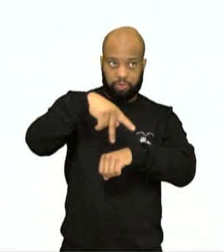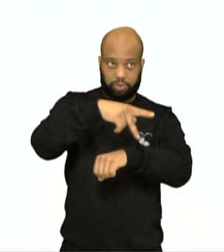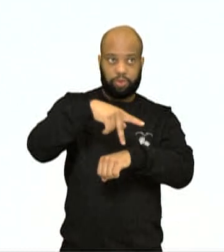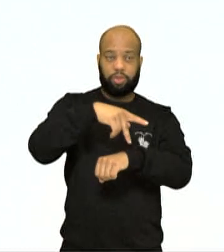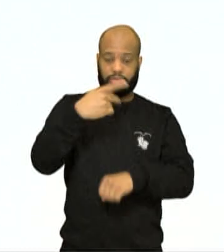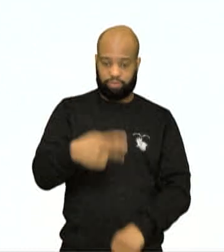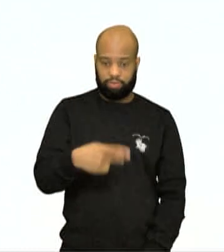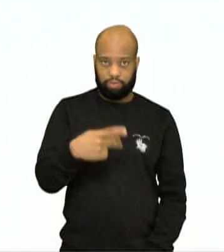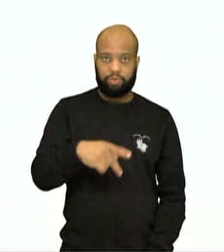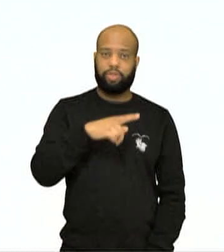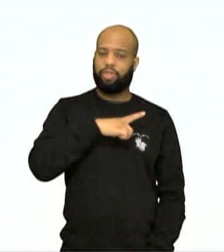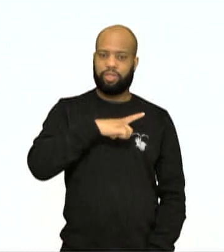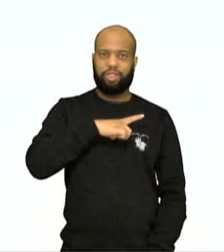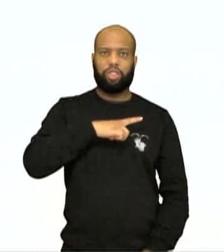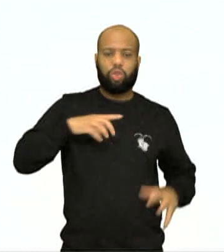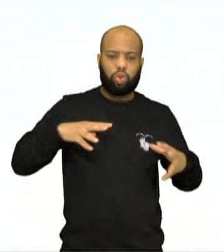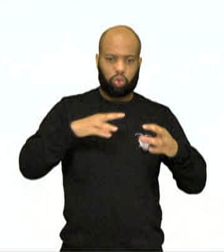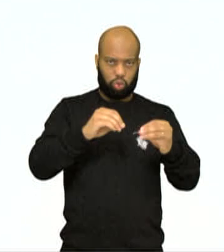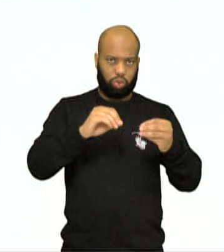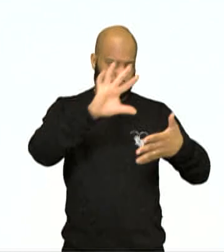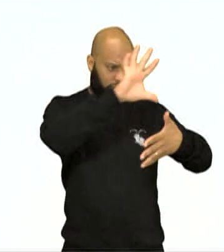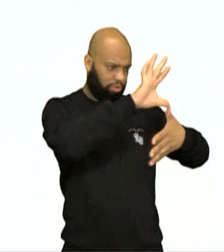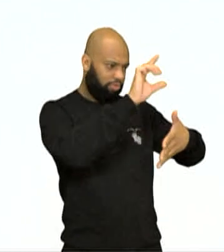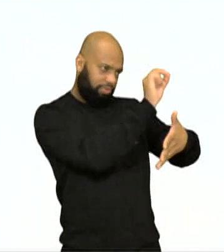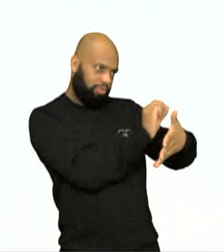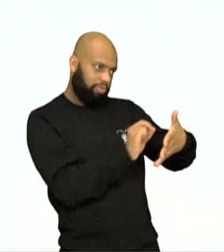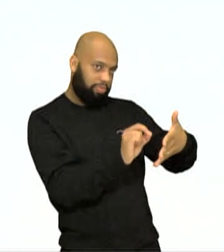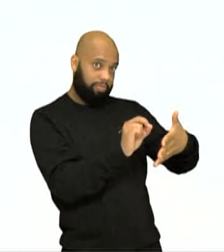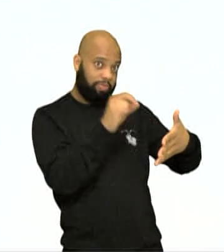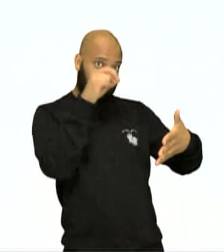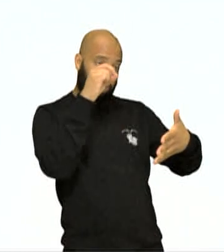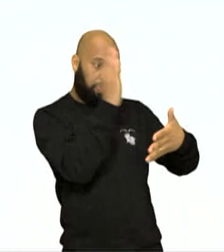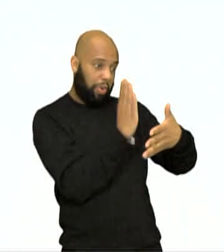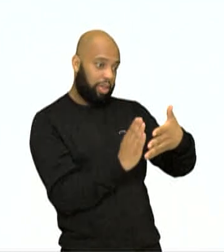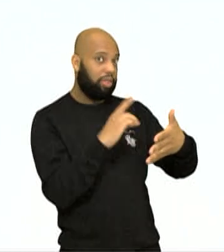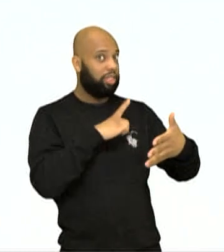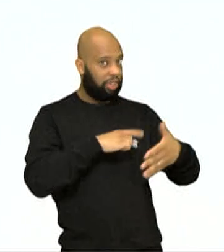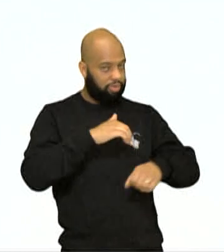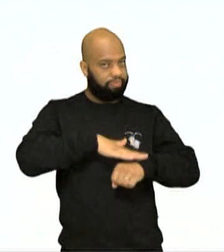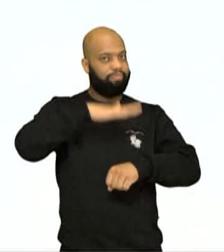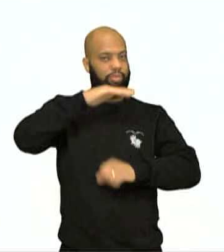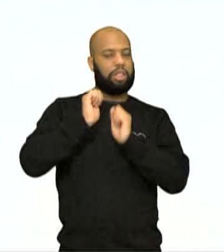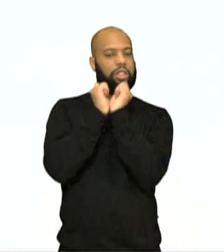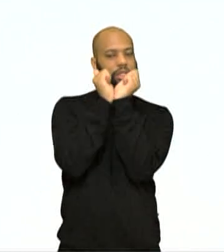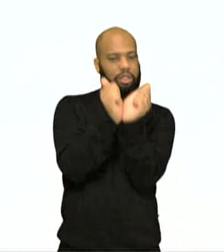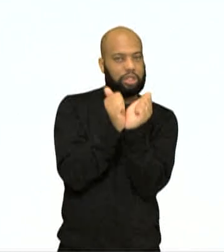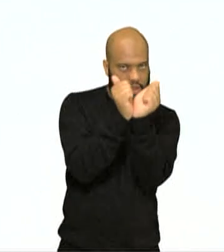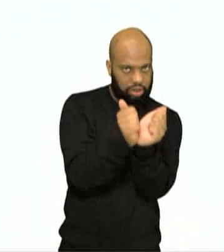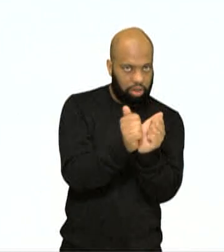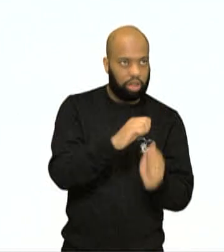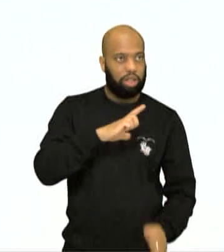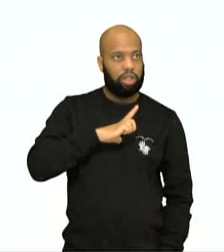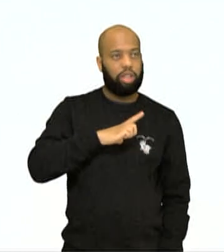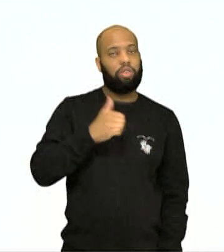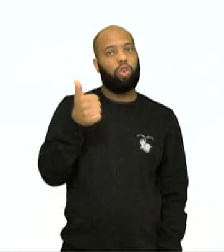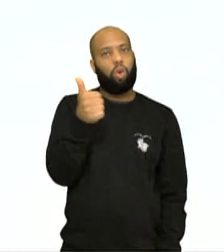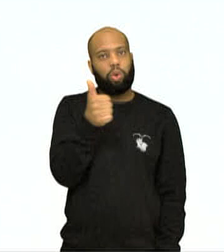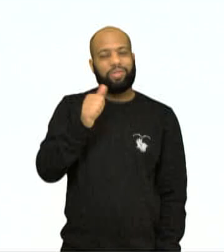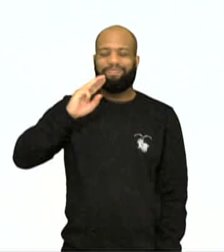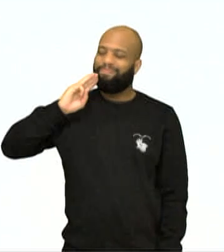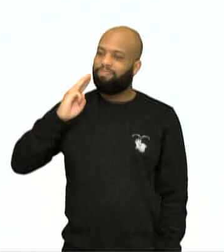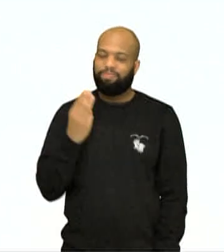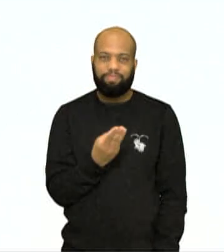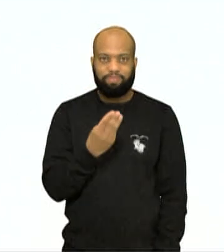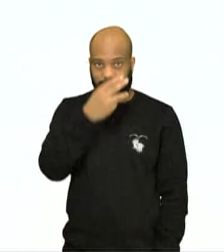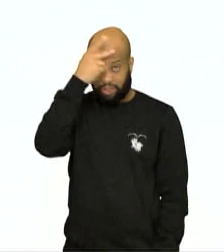Nosso país, dentro de todos que pertencem às Américas, foi o que mais recebeu a mão de obra escrava, sendo mais de 11 milhões de seres humanos